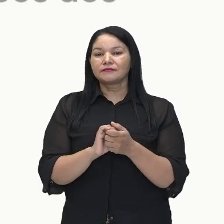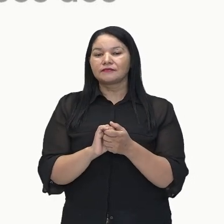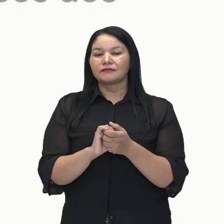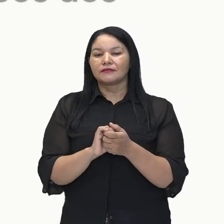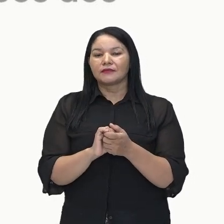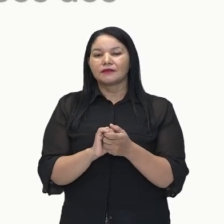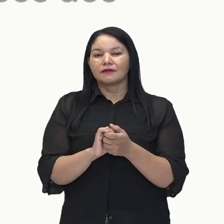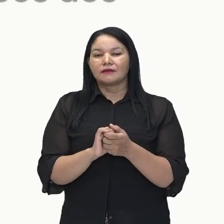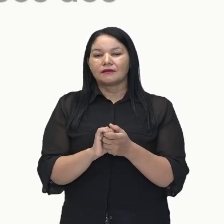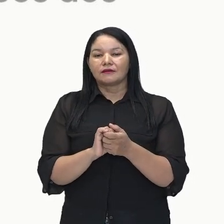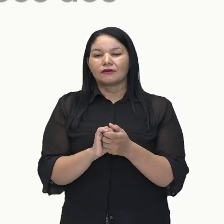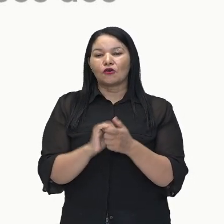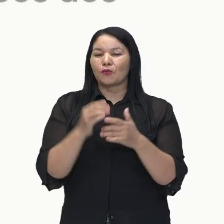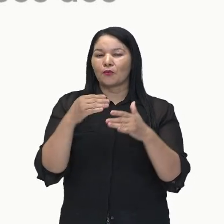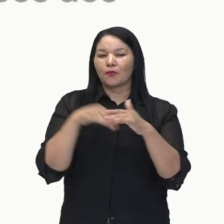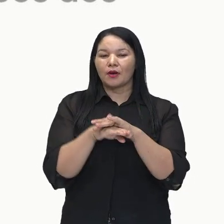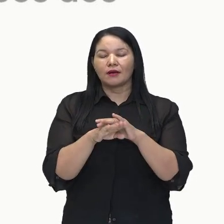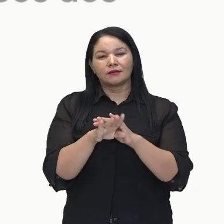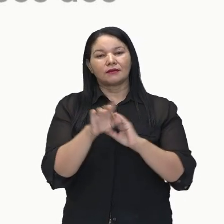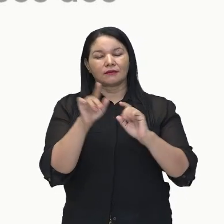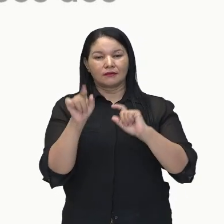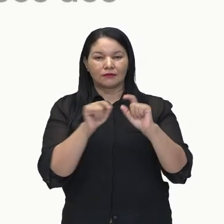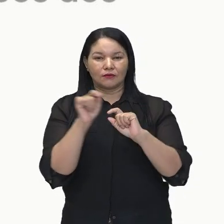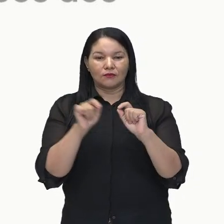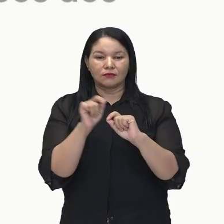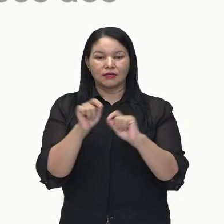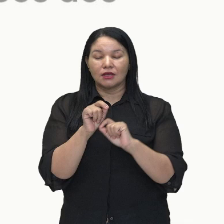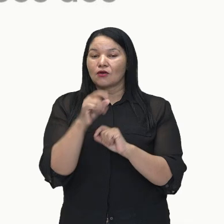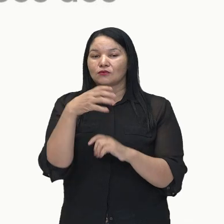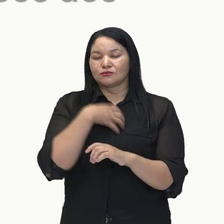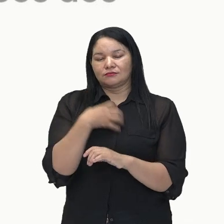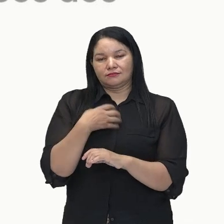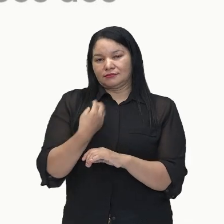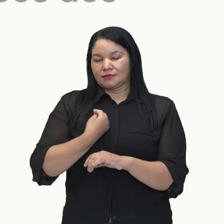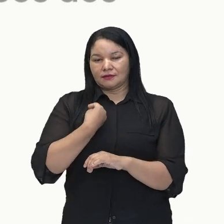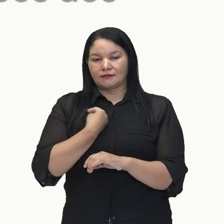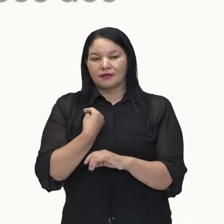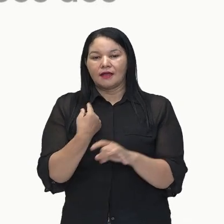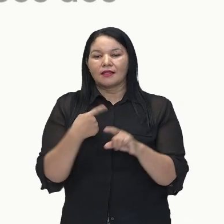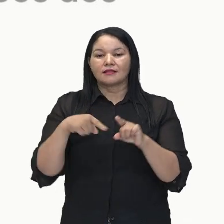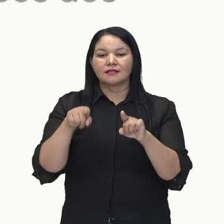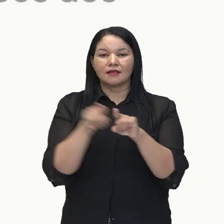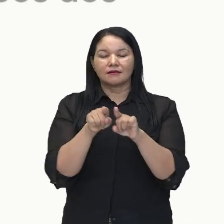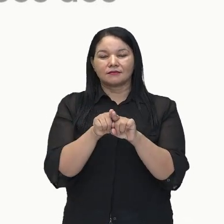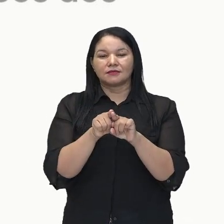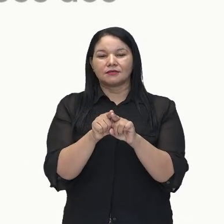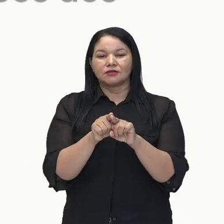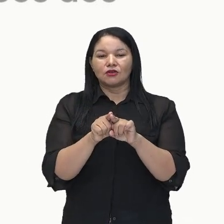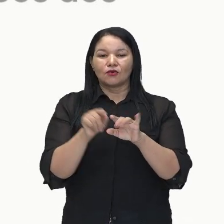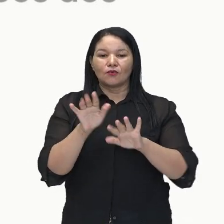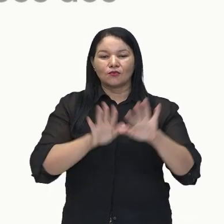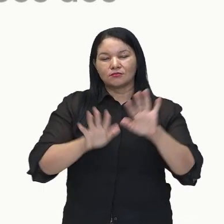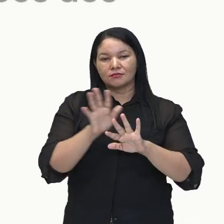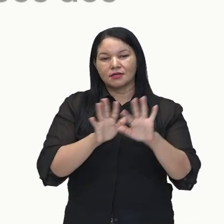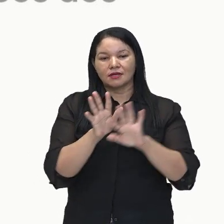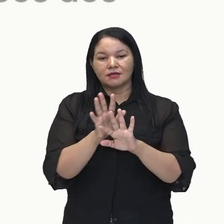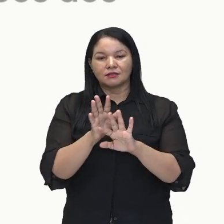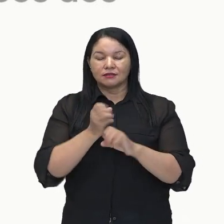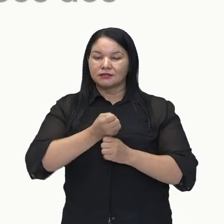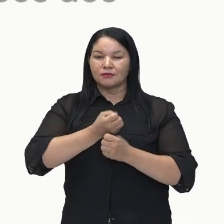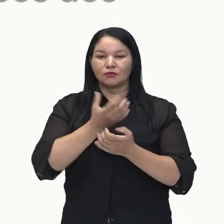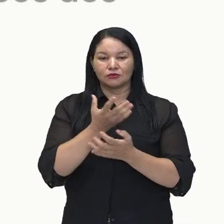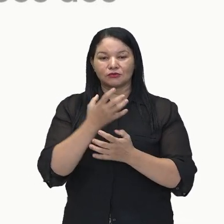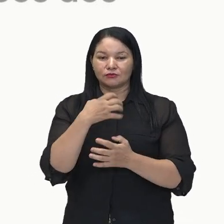os eternos ritmos da vida e adotados para a concretização das emoções estéticas,